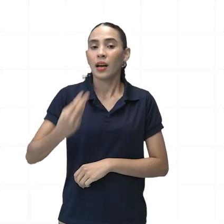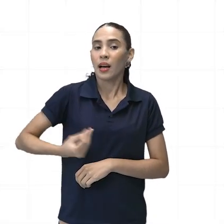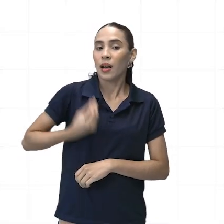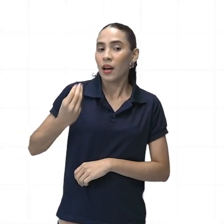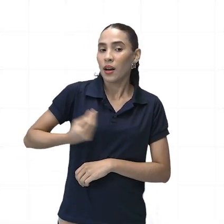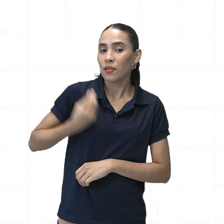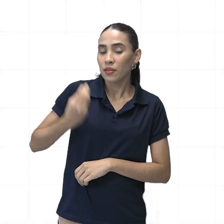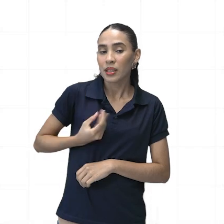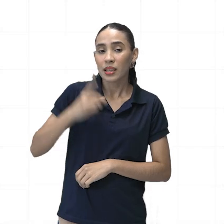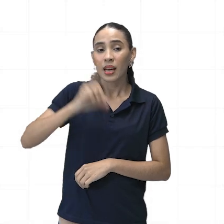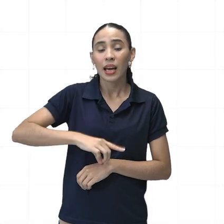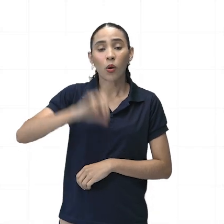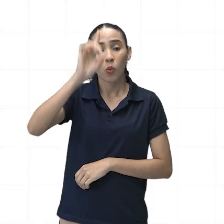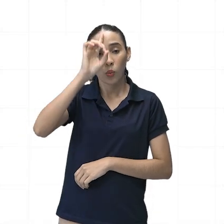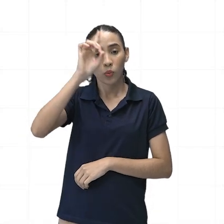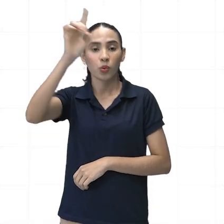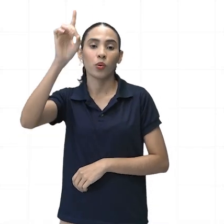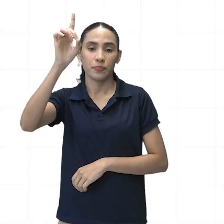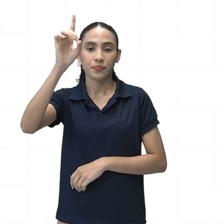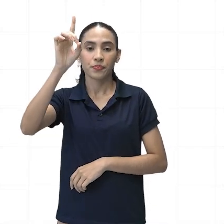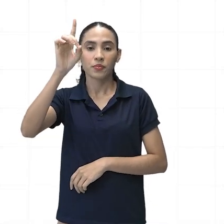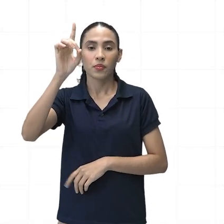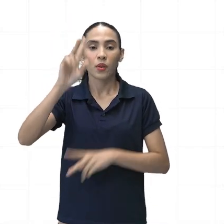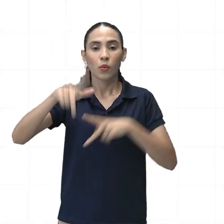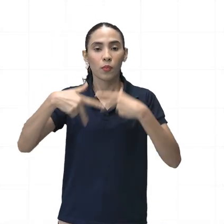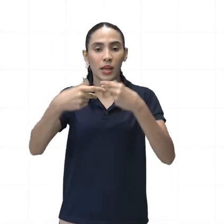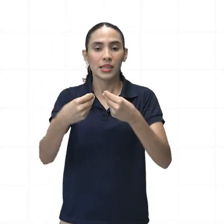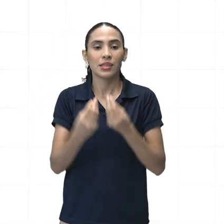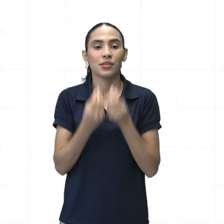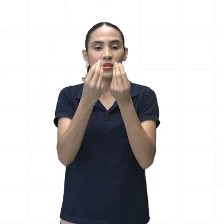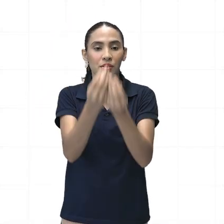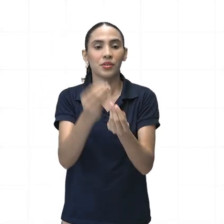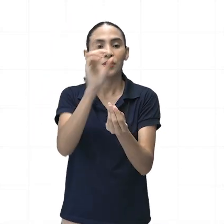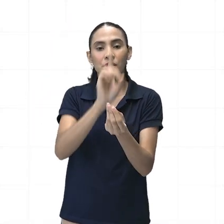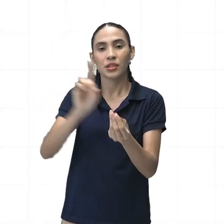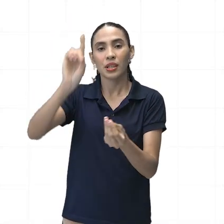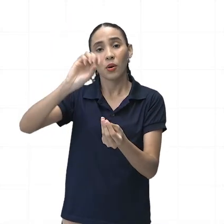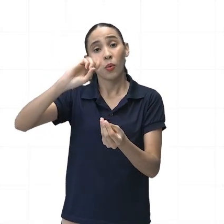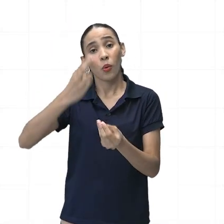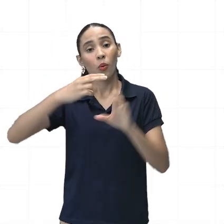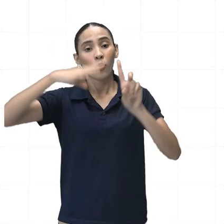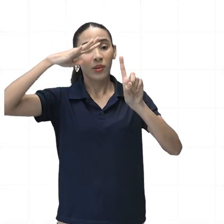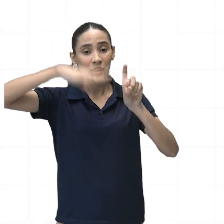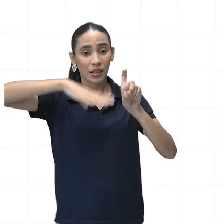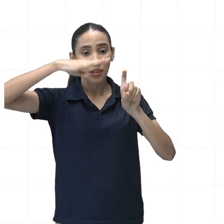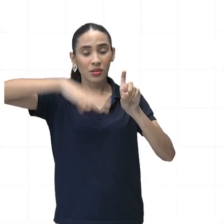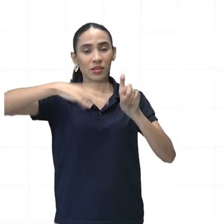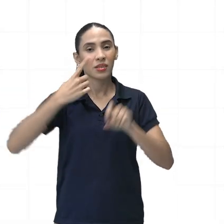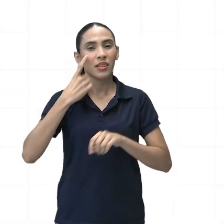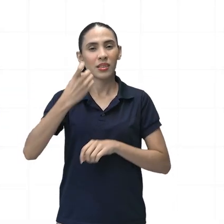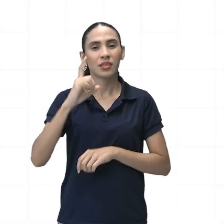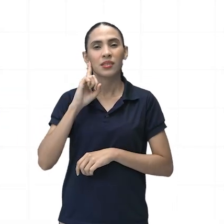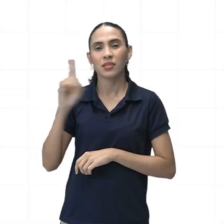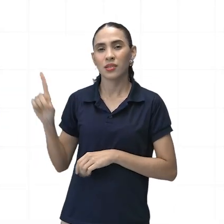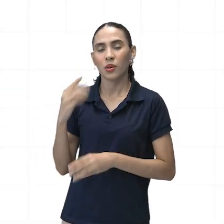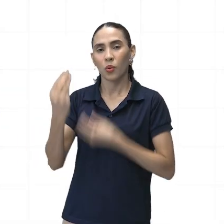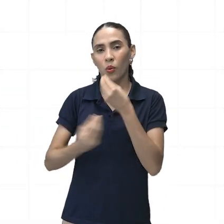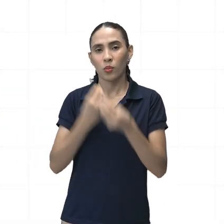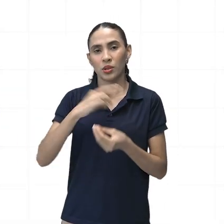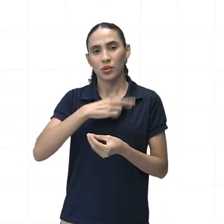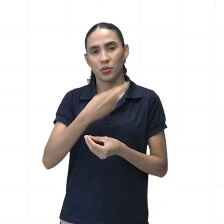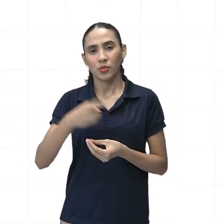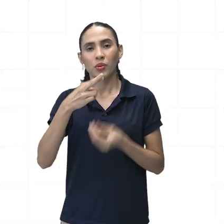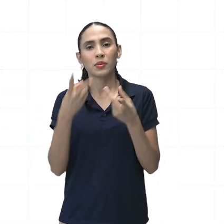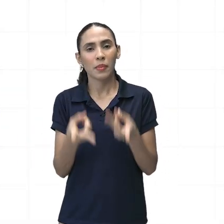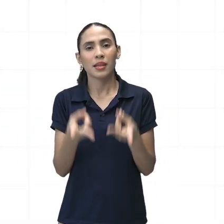a vida é um grande dom, um presente de Deus ou dos deuses. Olha que interessante como as religiões percebem